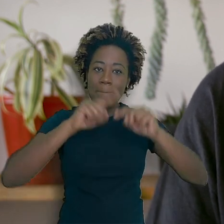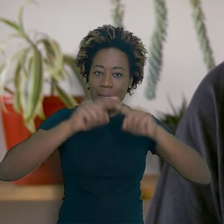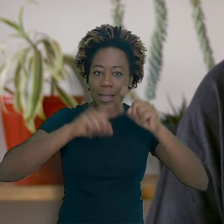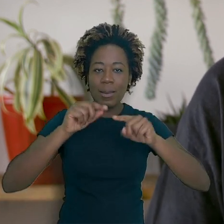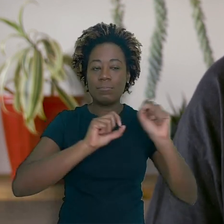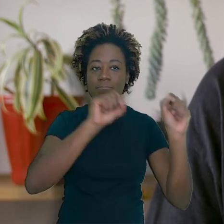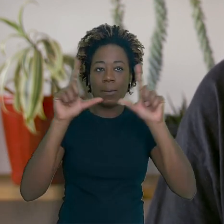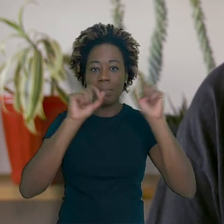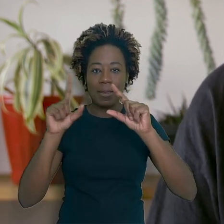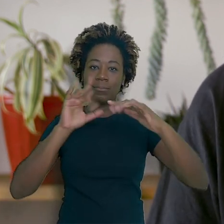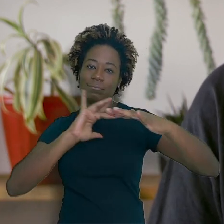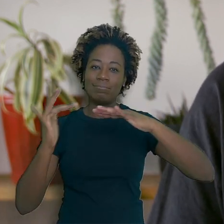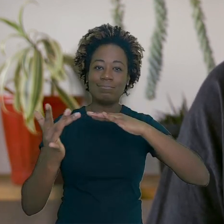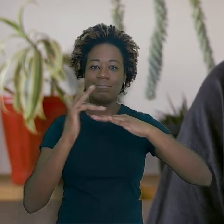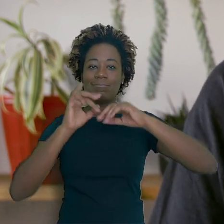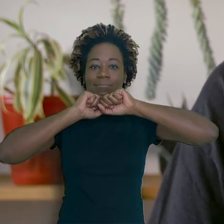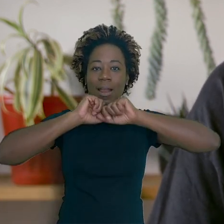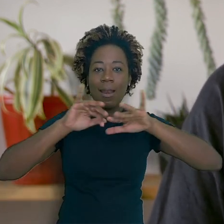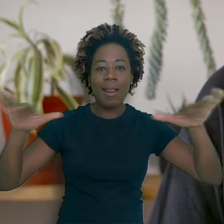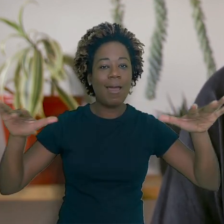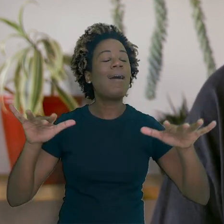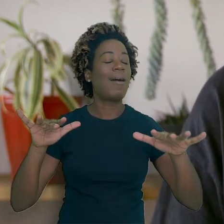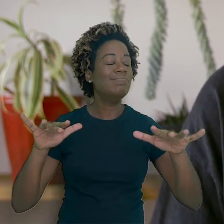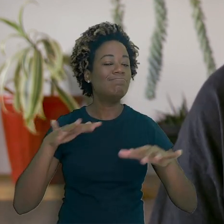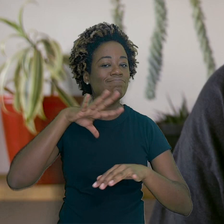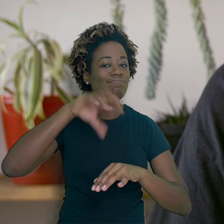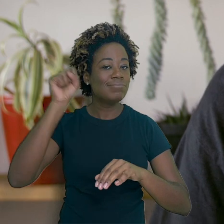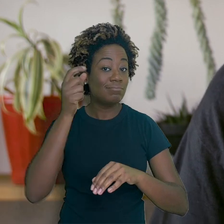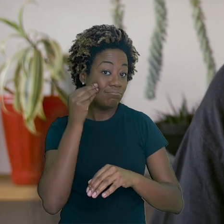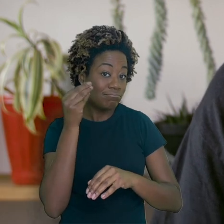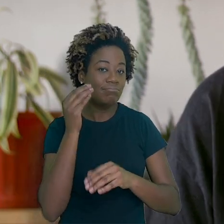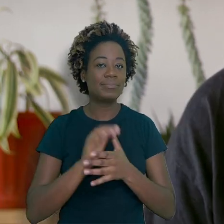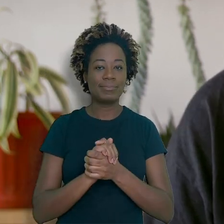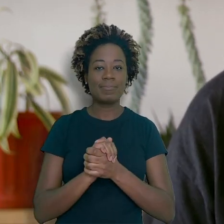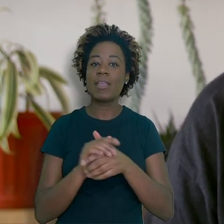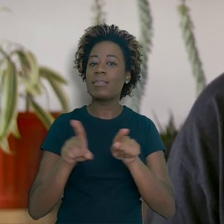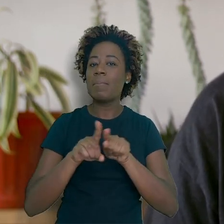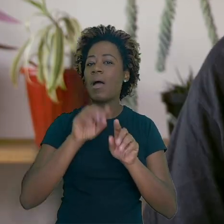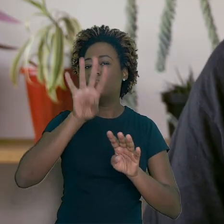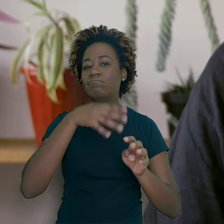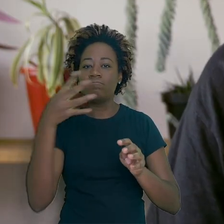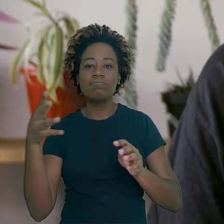para os seus stories, para suas redes sociais. É incrível, então vale a pena se aventurar e testar. Editar